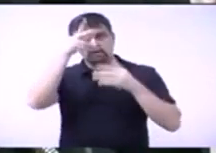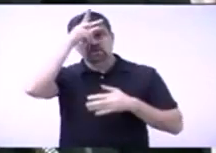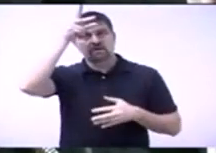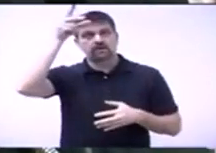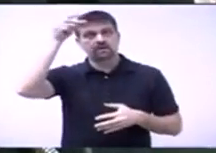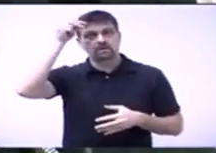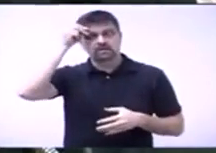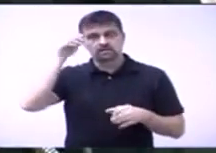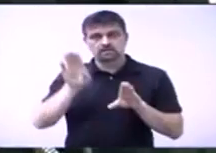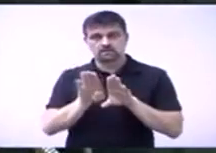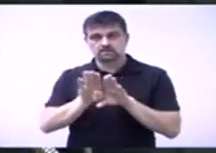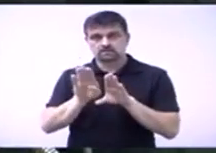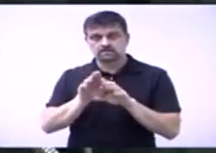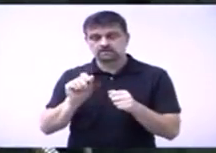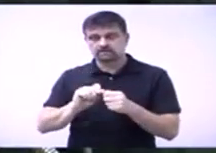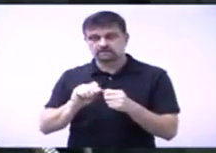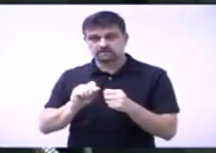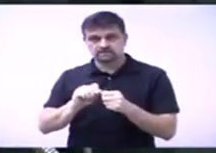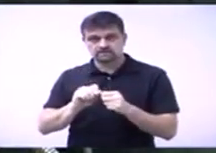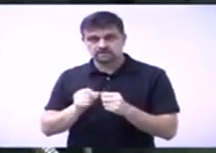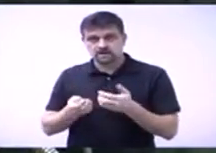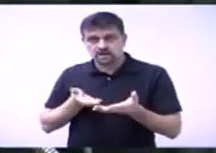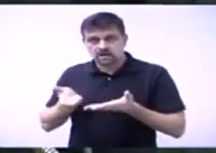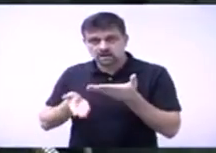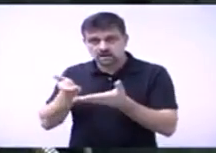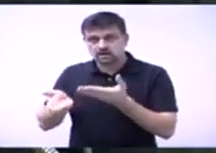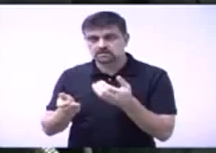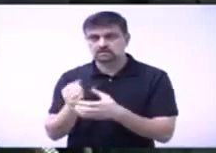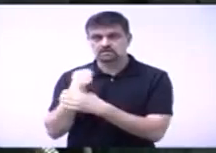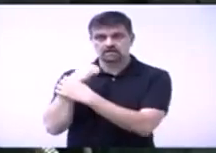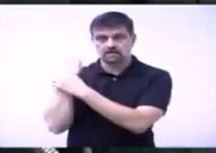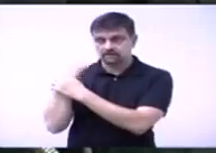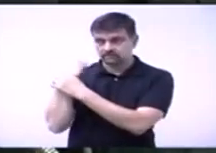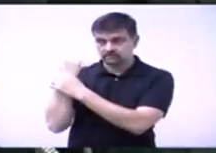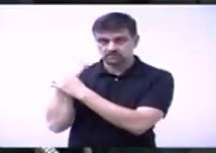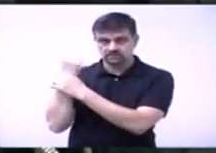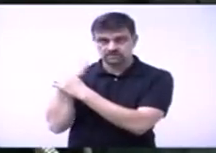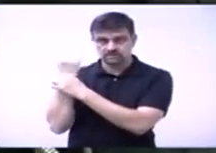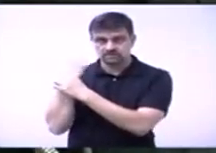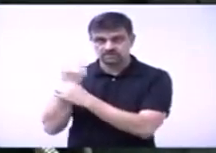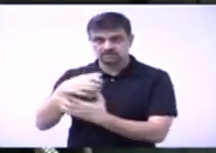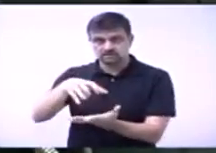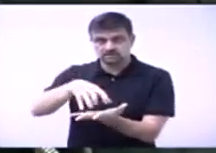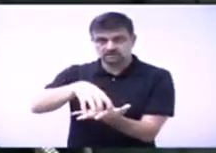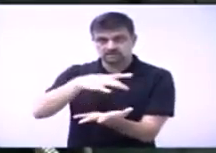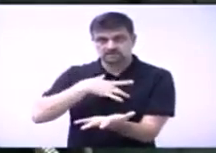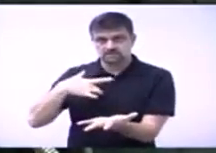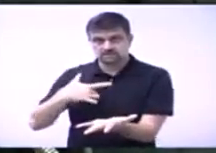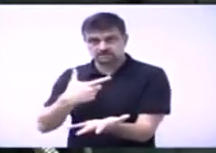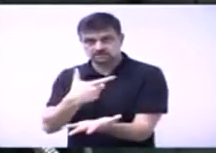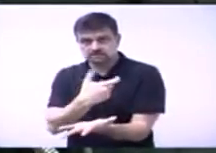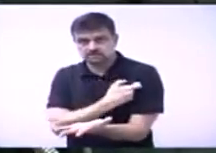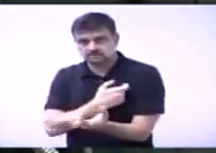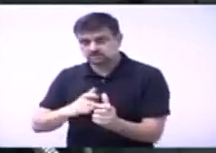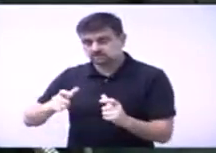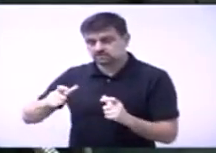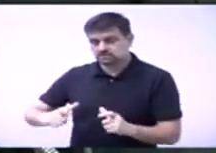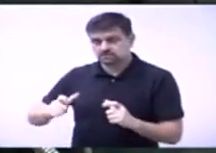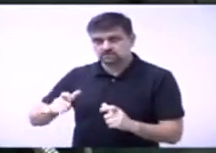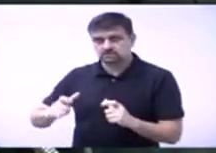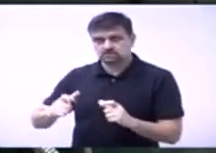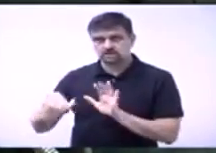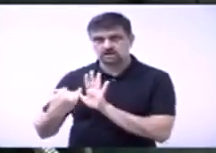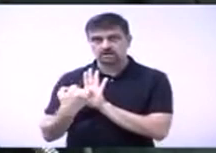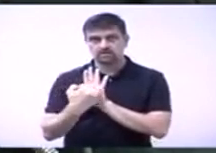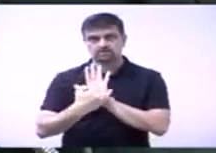a inclusão de atendimento de fisioterapeuta na Unidade Básica de Saúde do bairro São